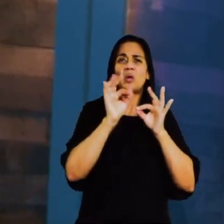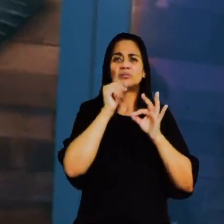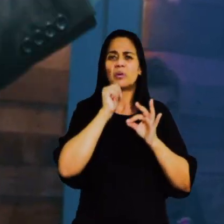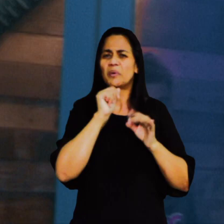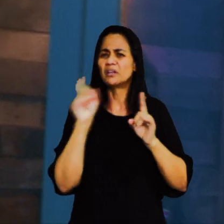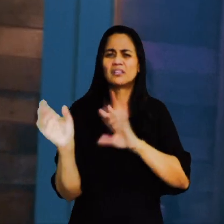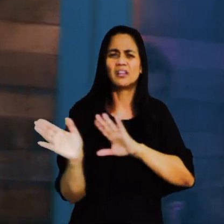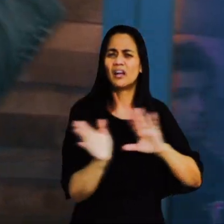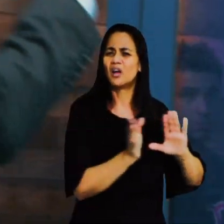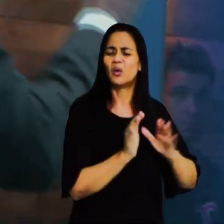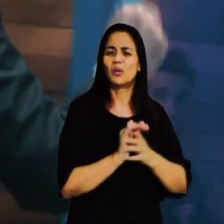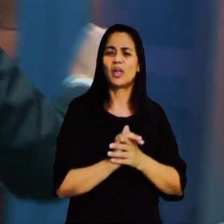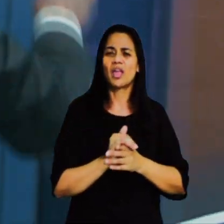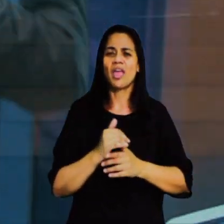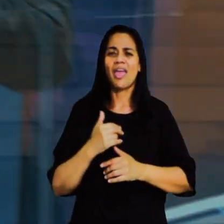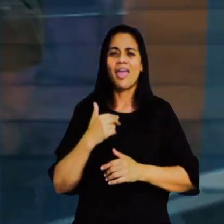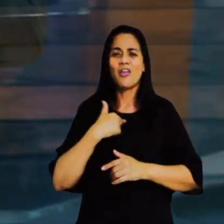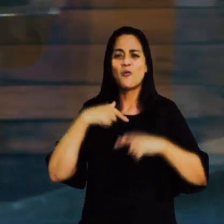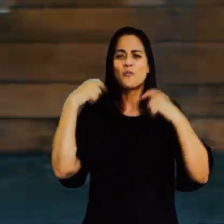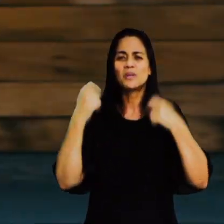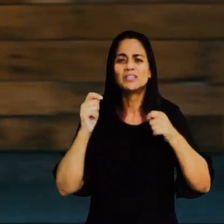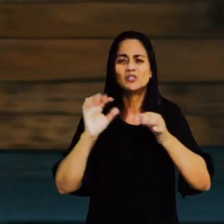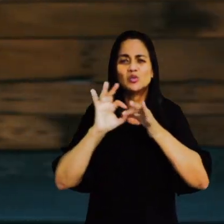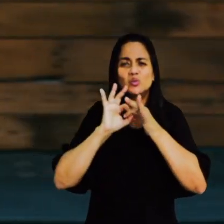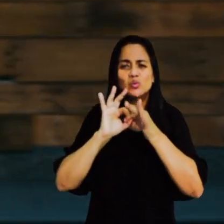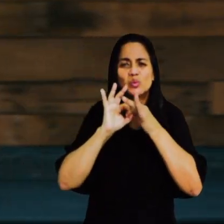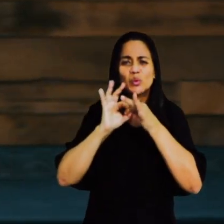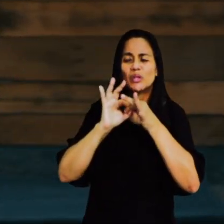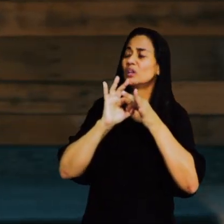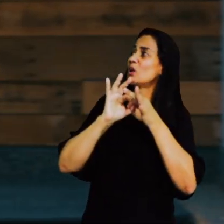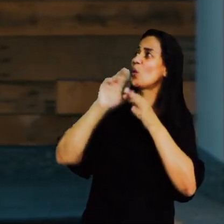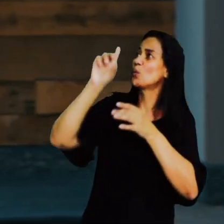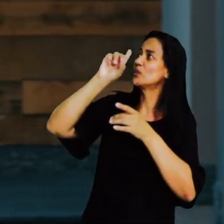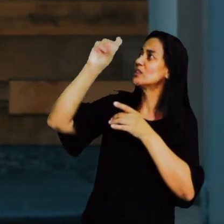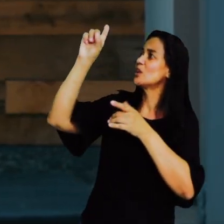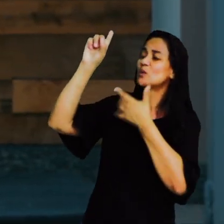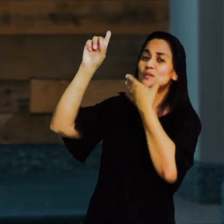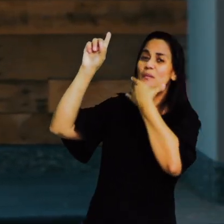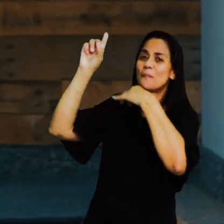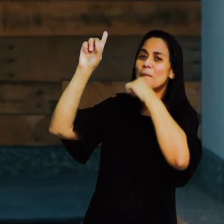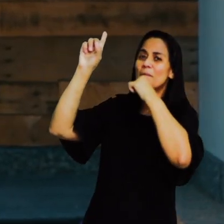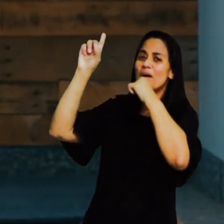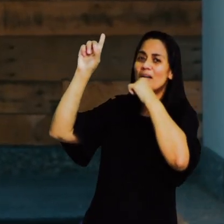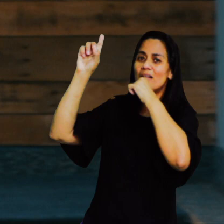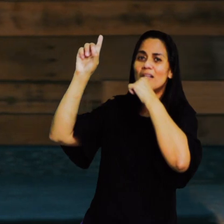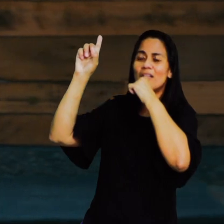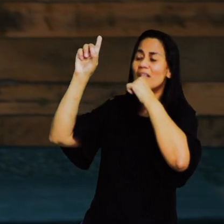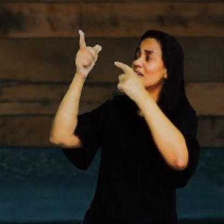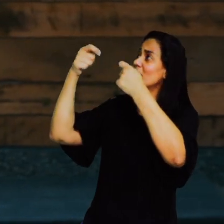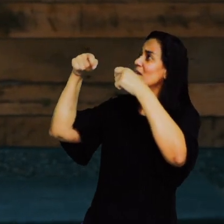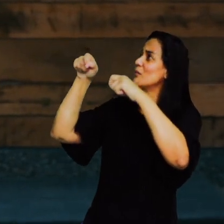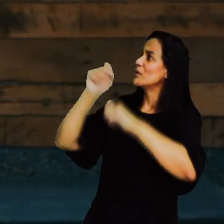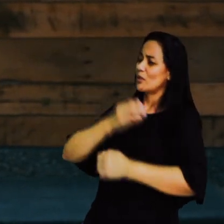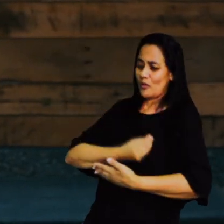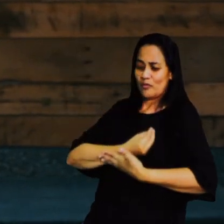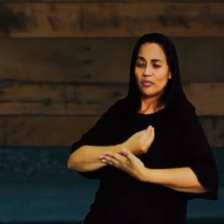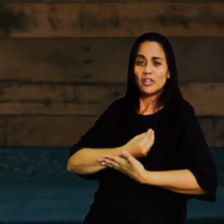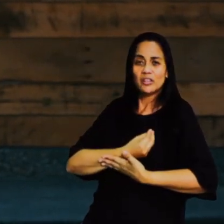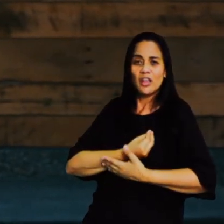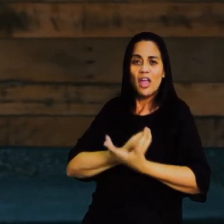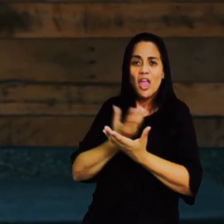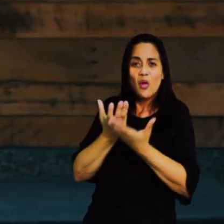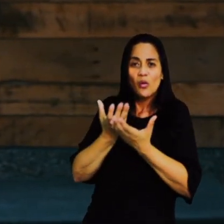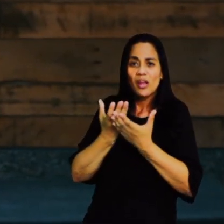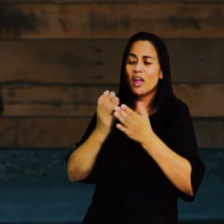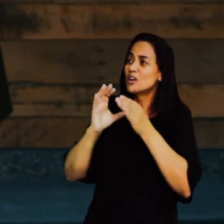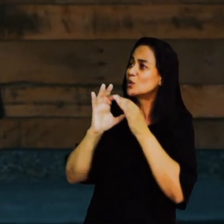gerou. Presta atenção, se você é gerado de Deus, você quer conhecer o batido do coração de